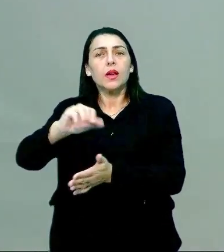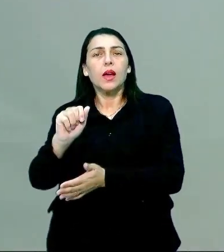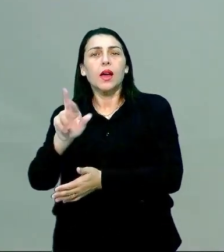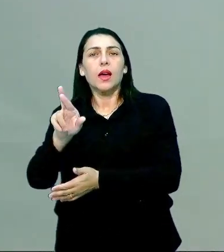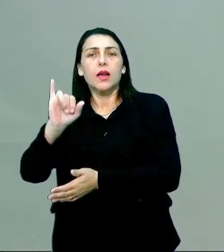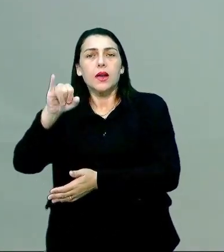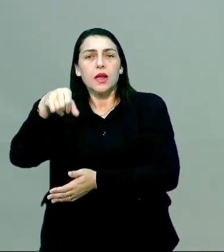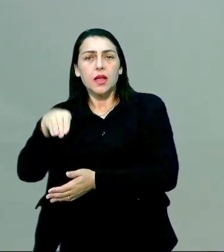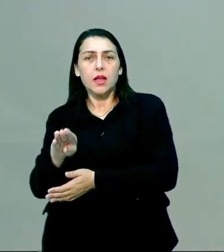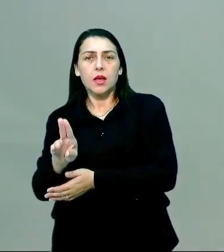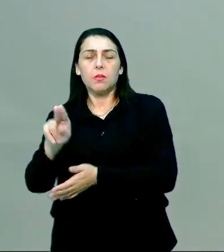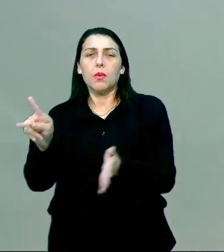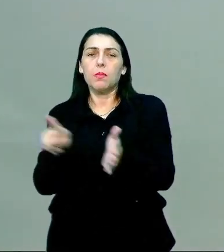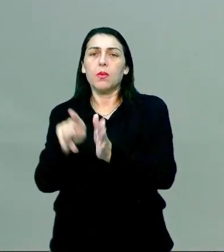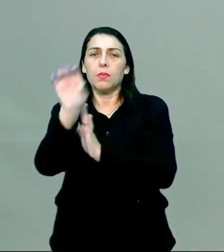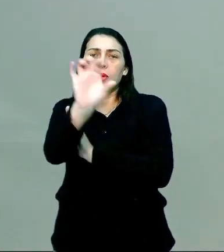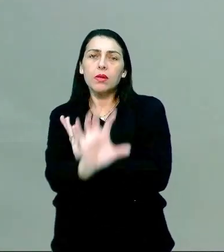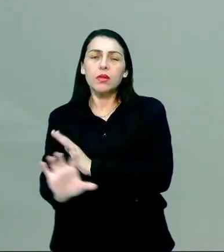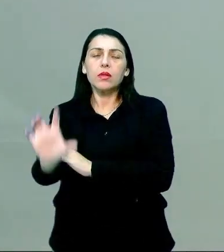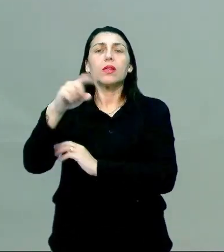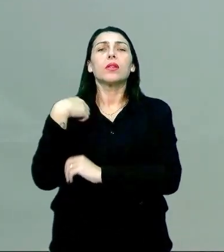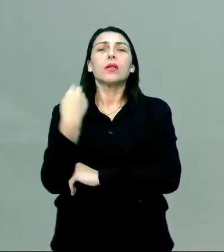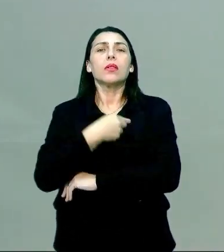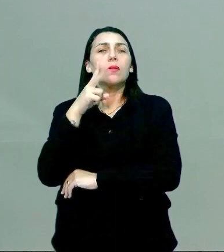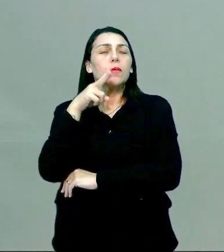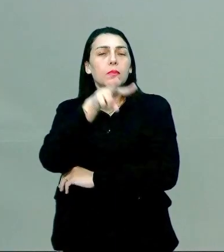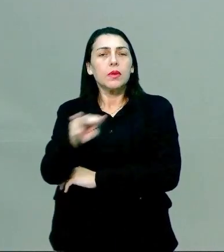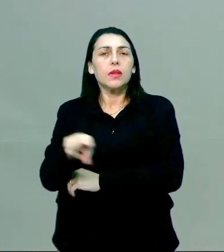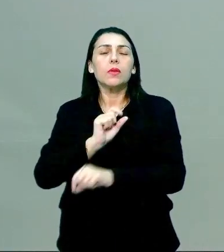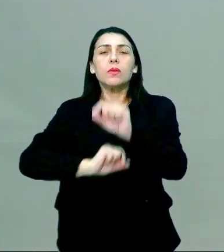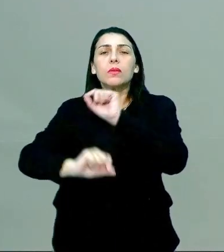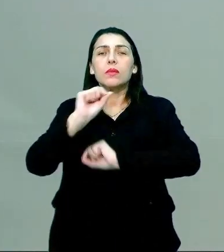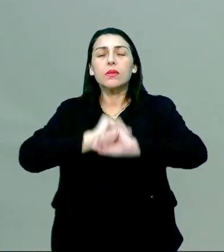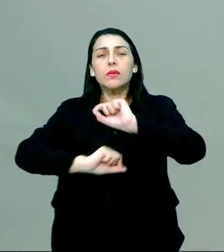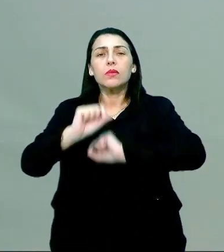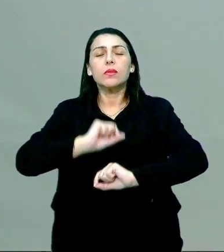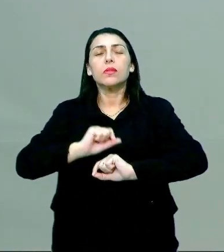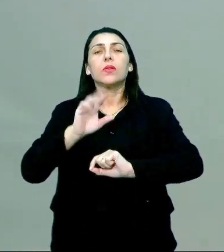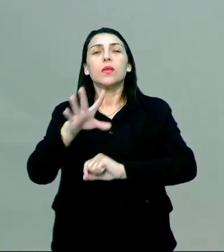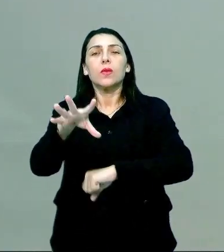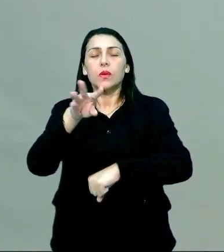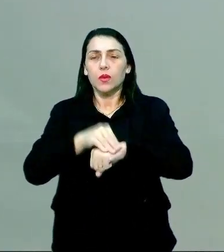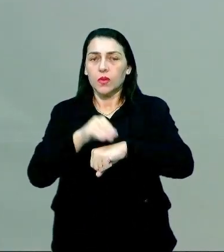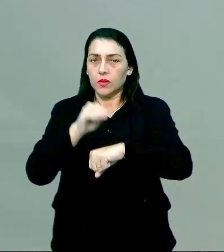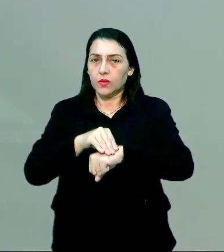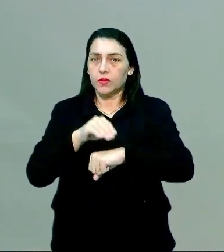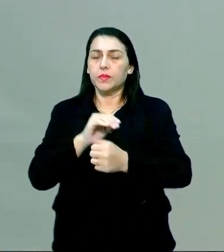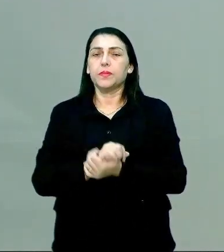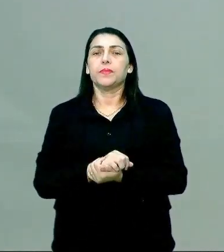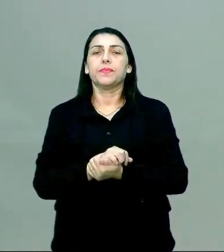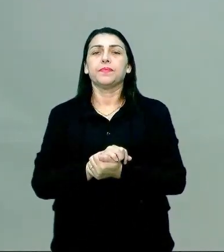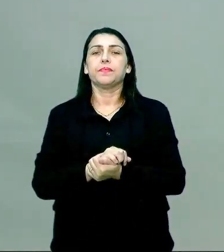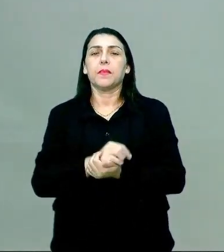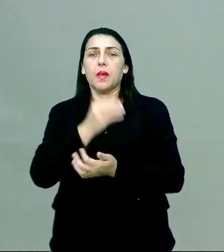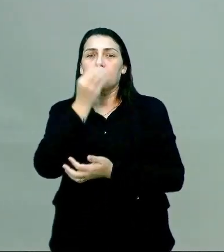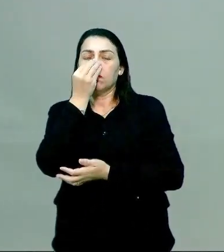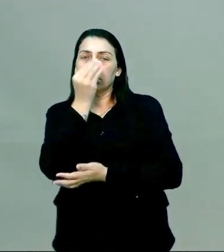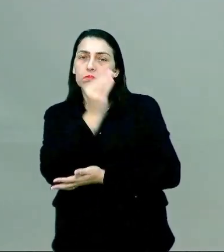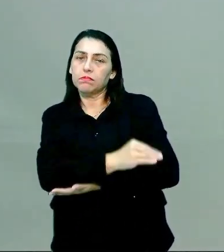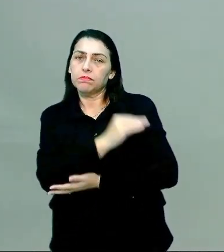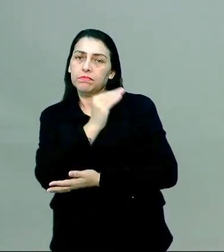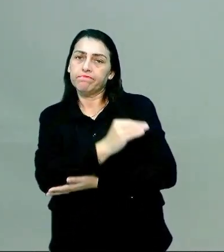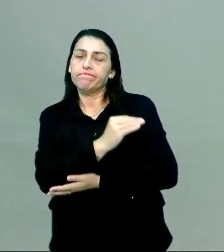é muito regionalizado. Então a gente vai vendo que quando o conhecimento ele é